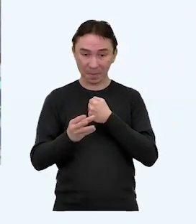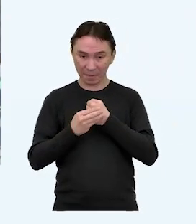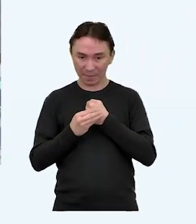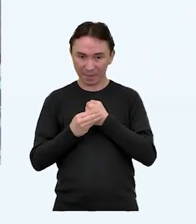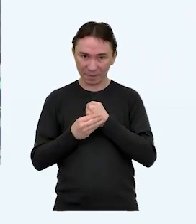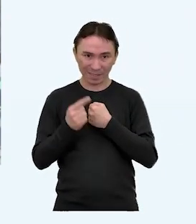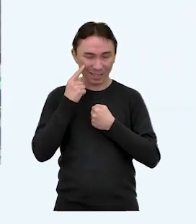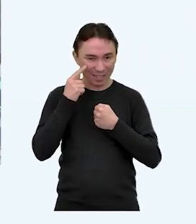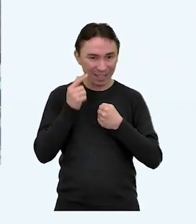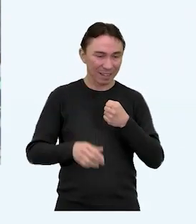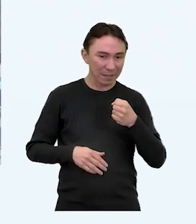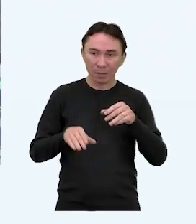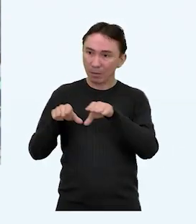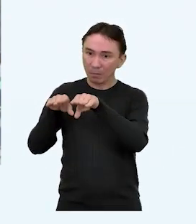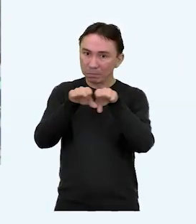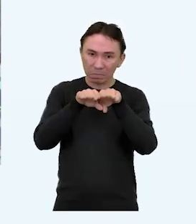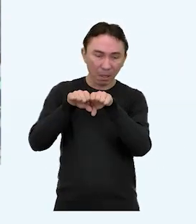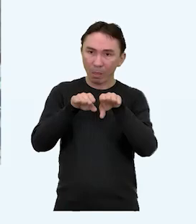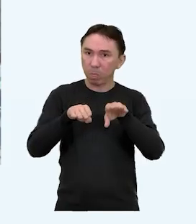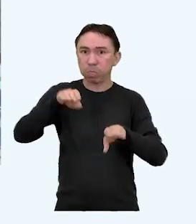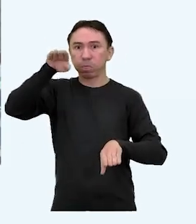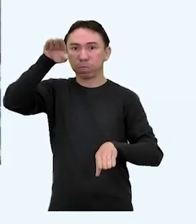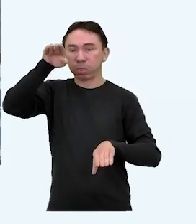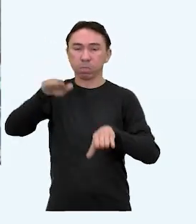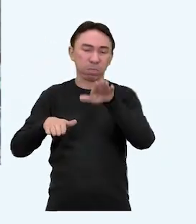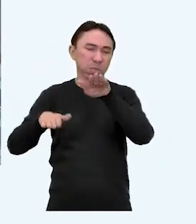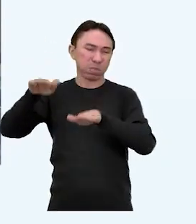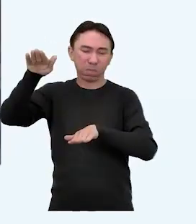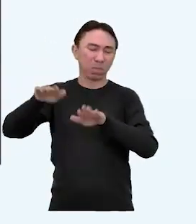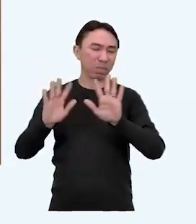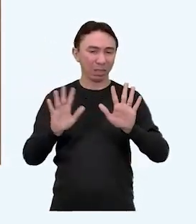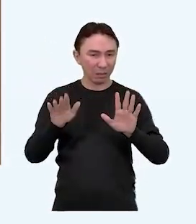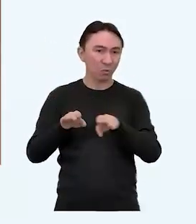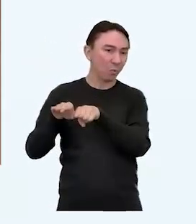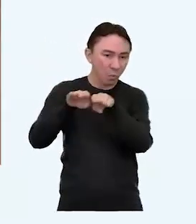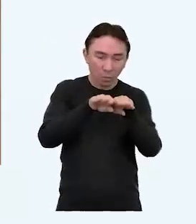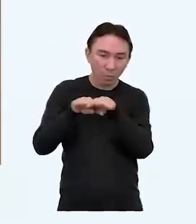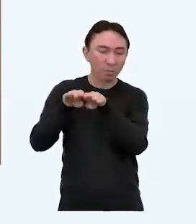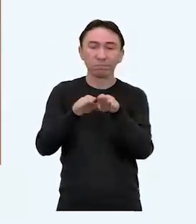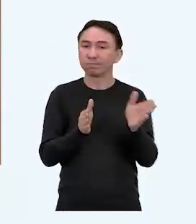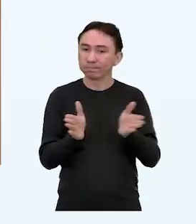e as desigualdades, senão que ele seja acessível a todos.